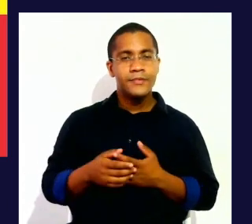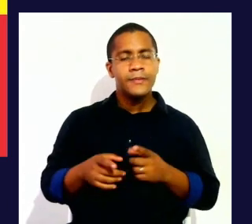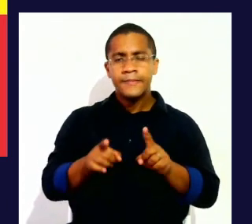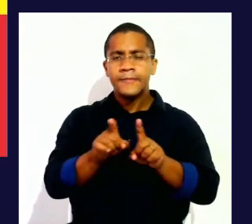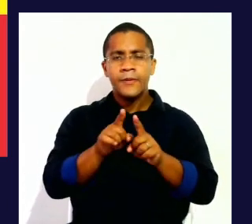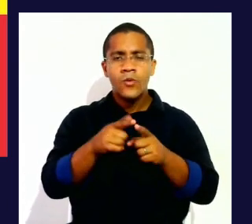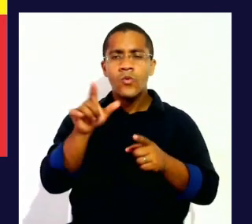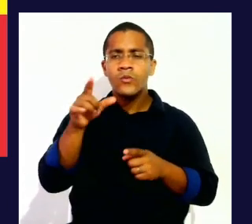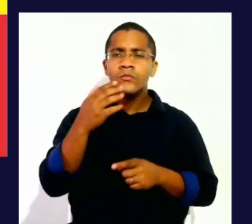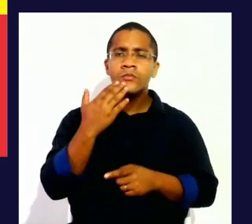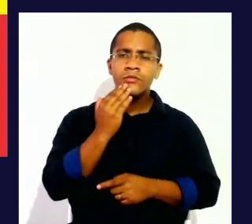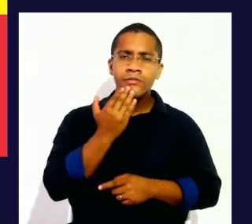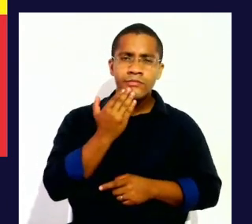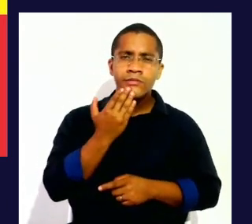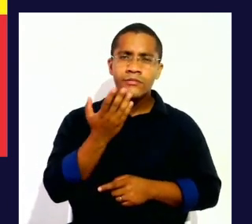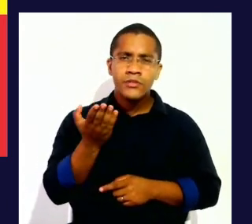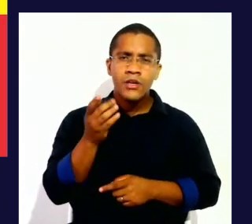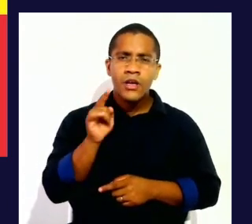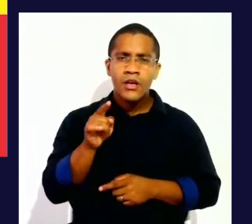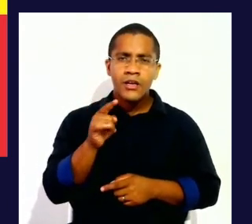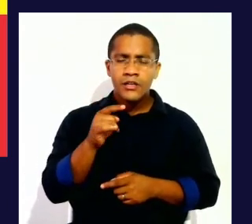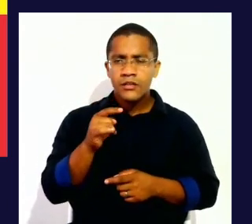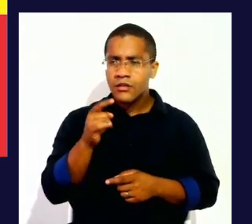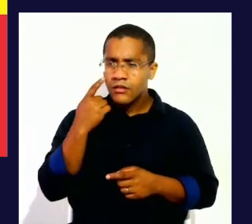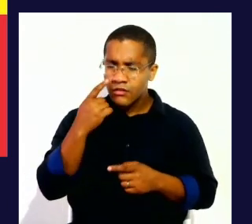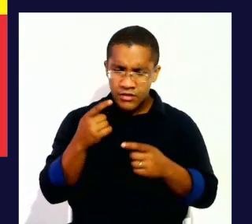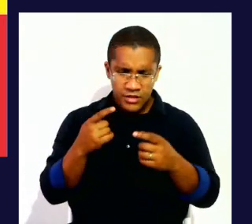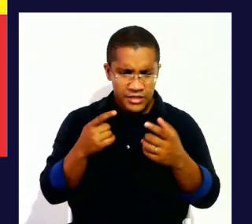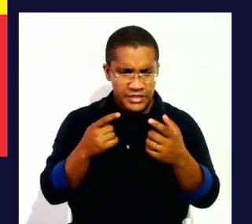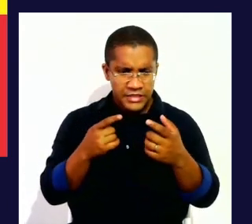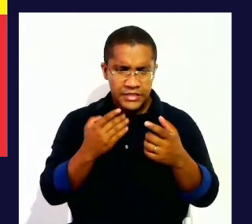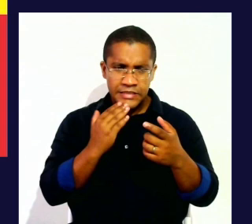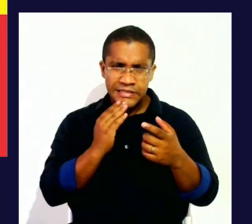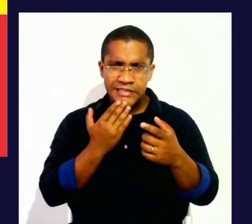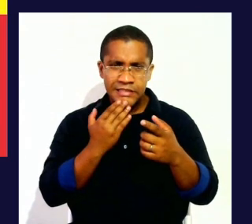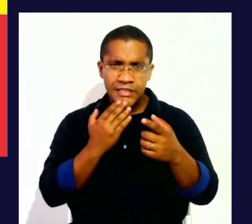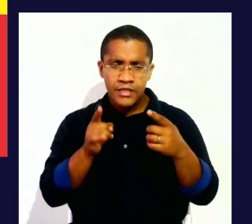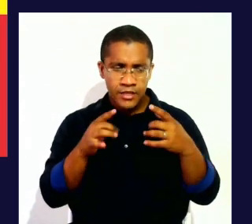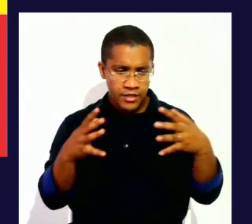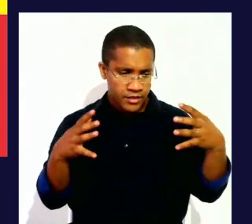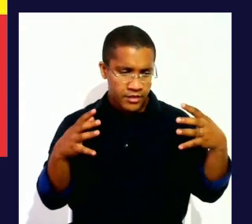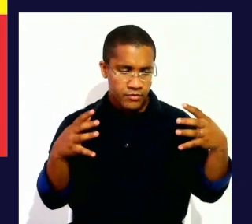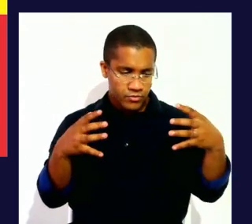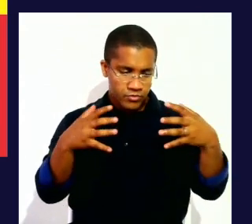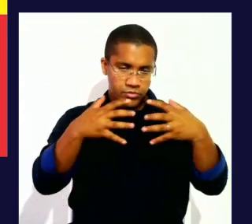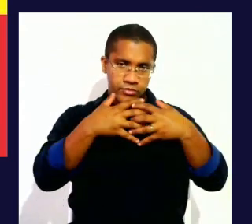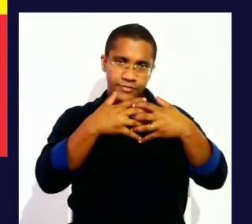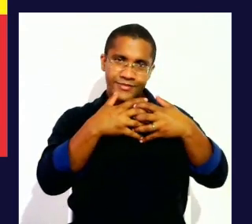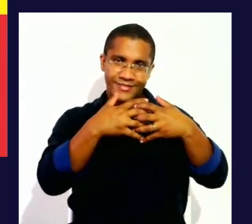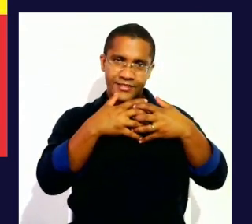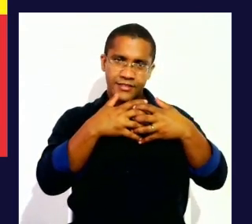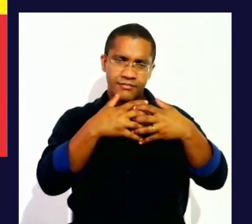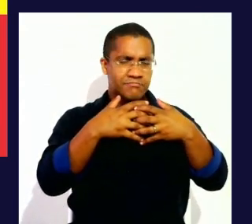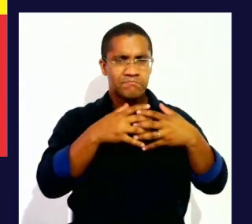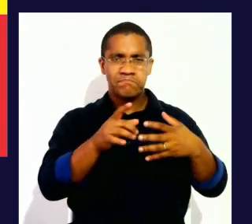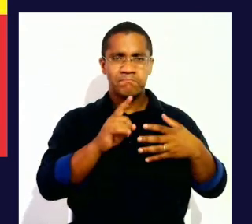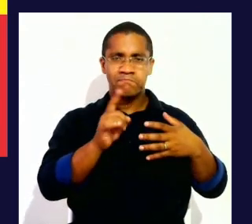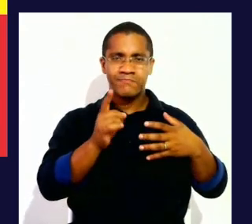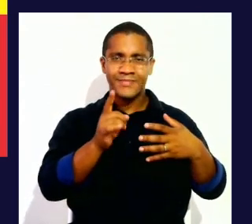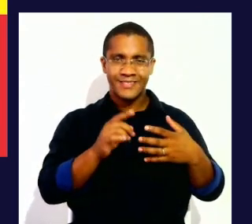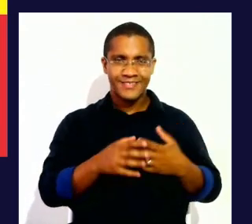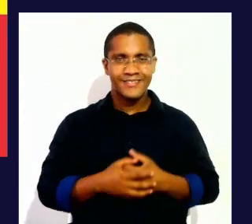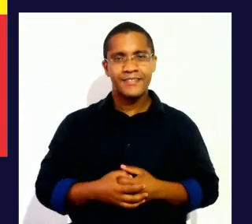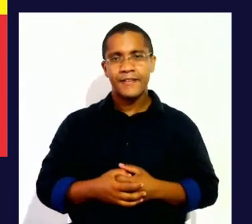são irregulares. Eles possuem uma forma irregular que não se enquadram nas